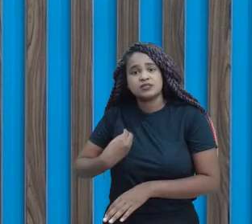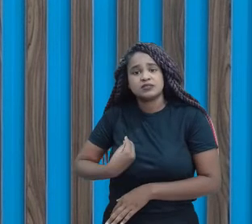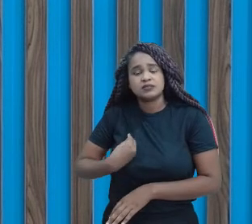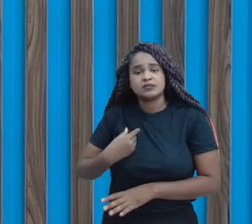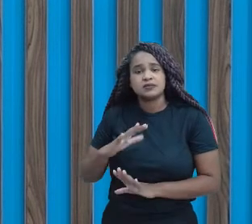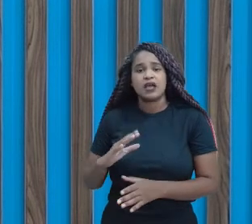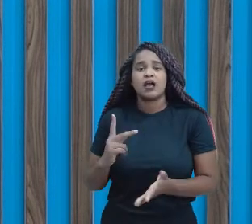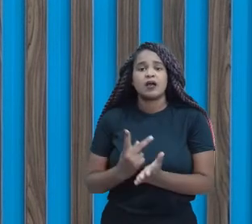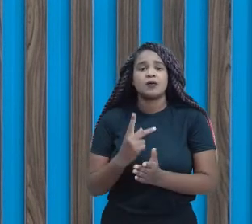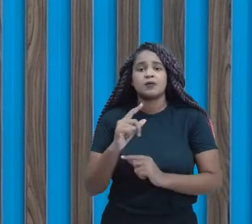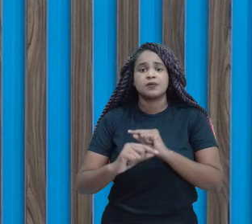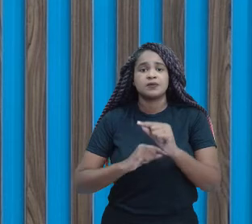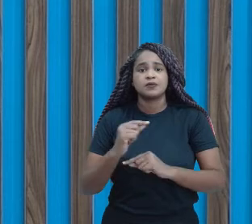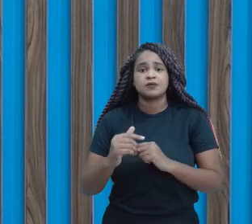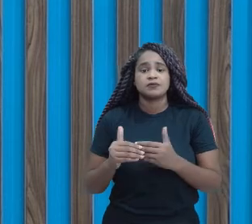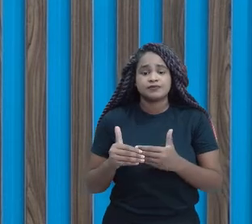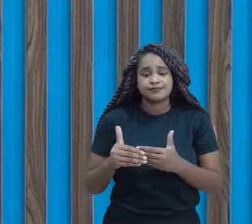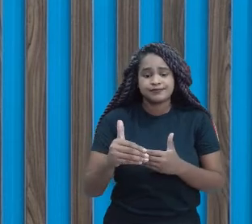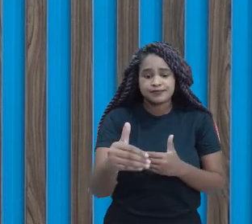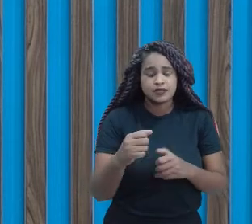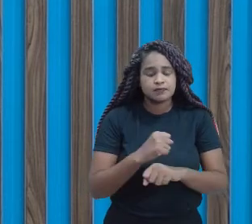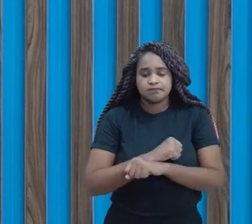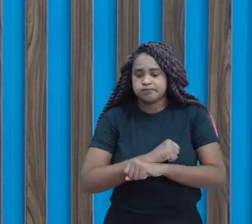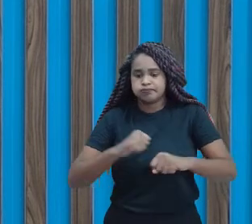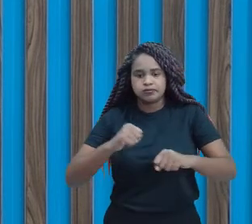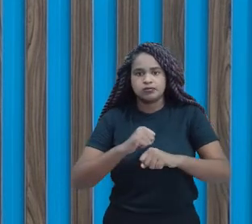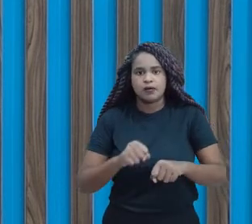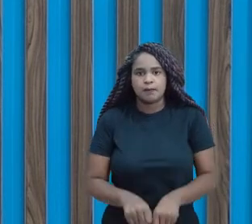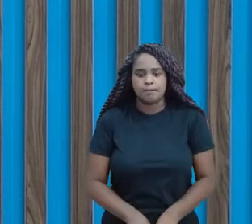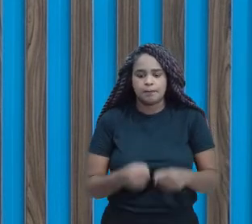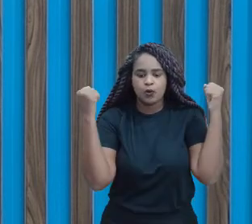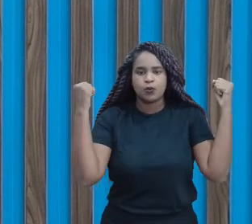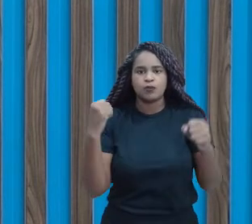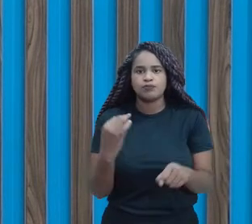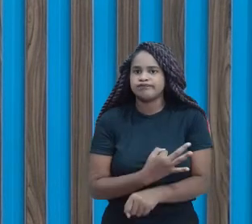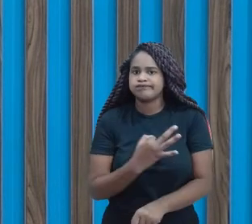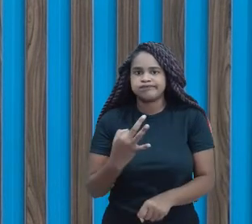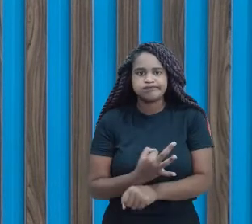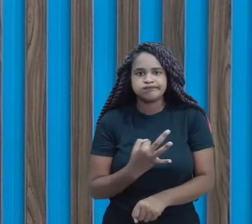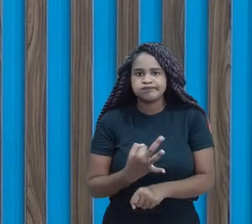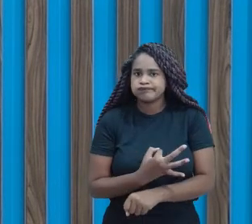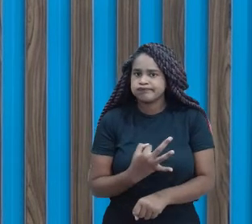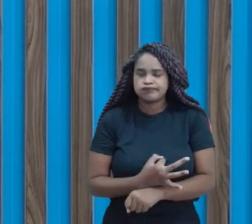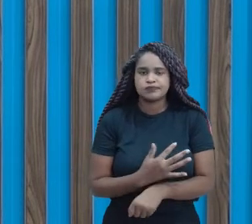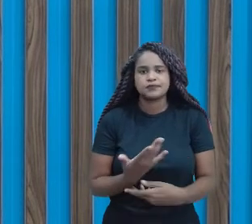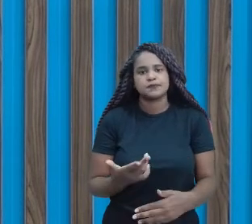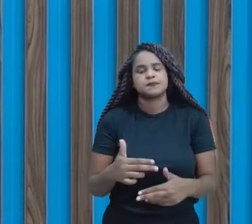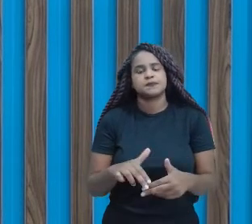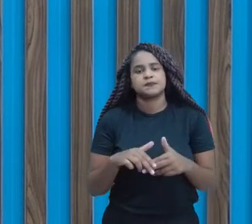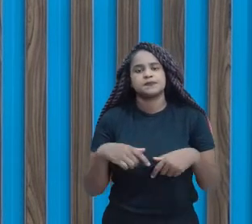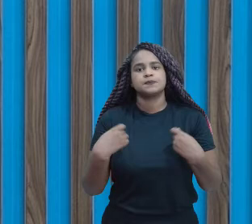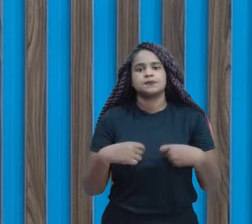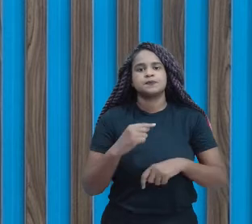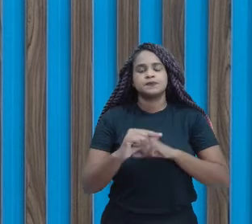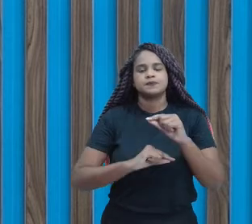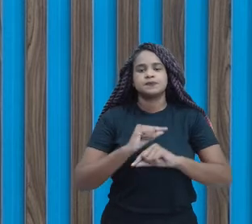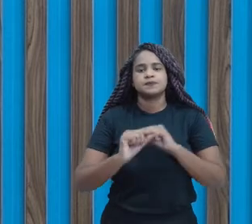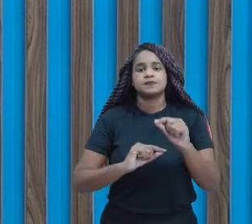que vai acontecer, gente? Estoura. A tubulação não aguenta, não é? Então, é preciso que a gente tenha